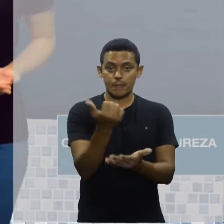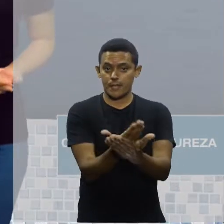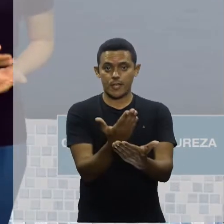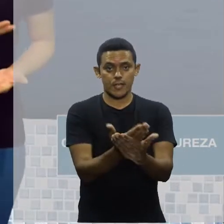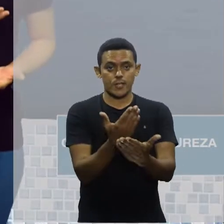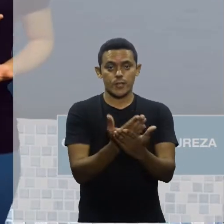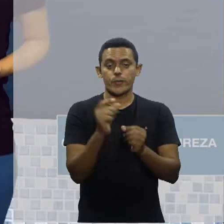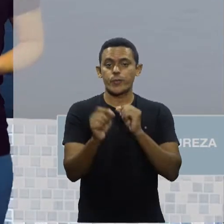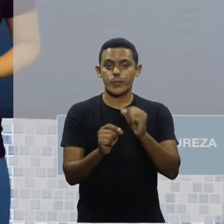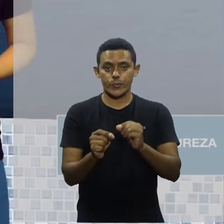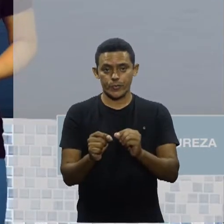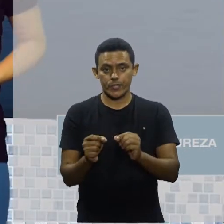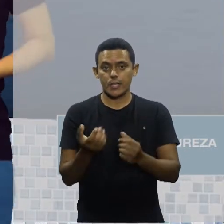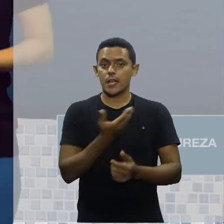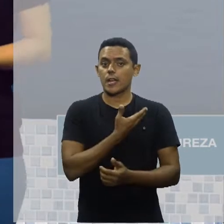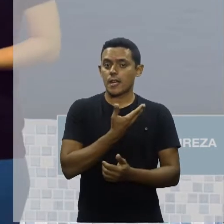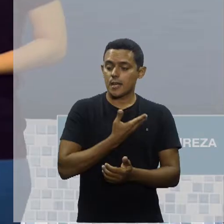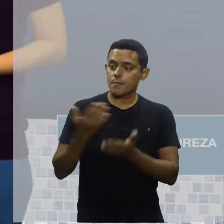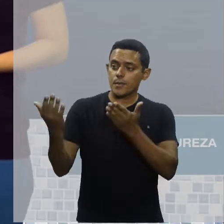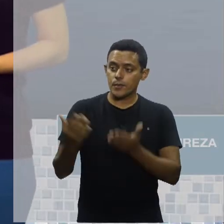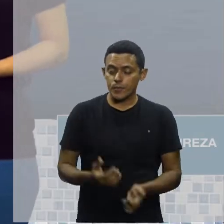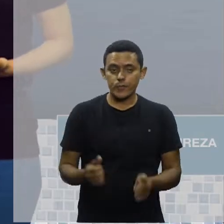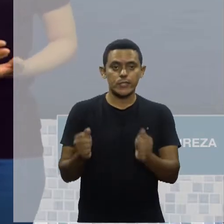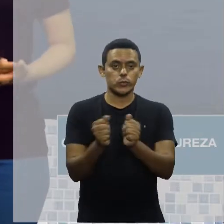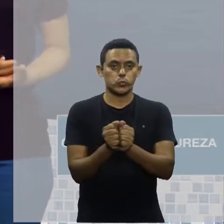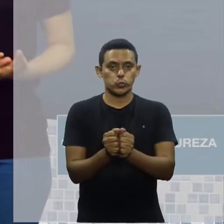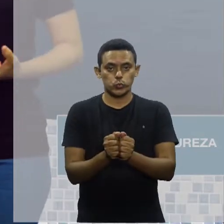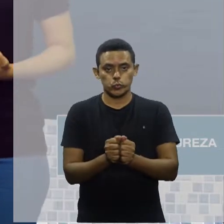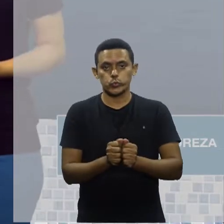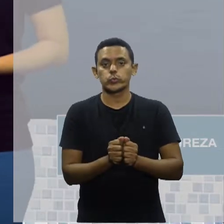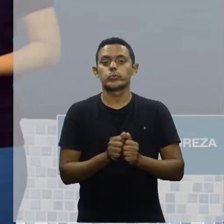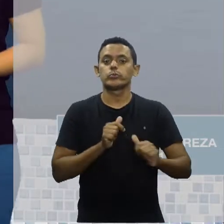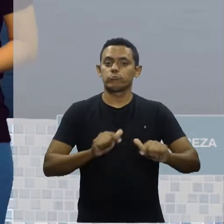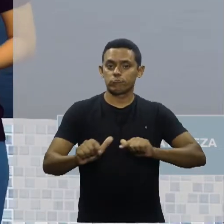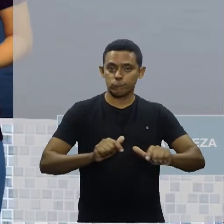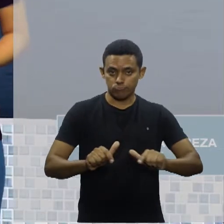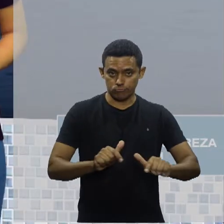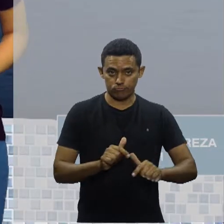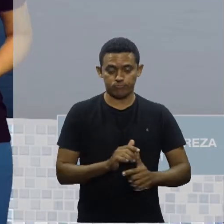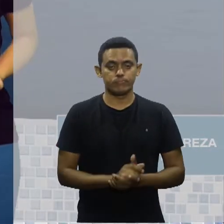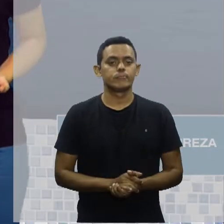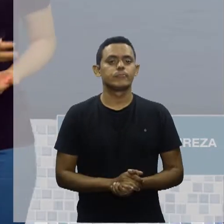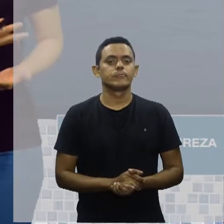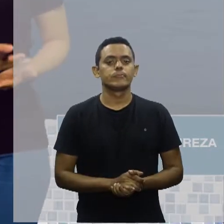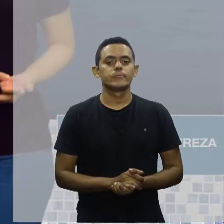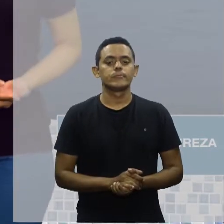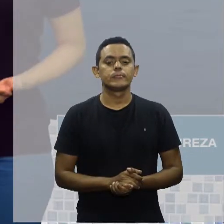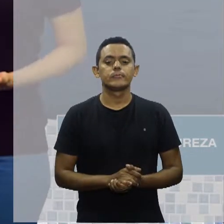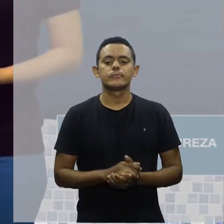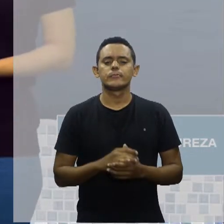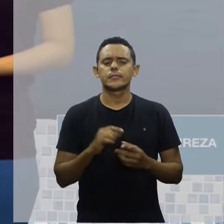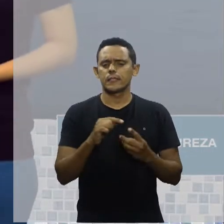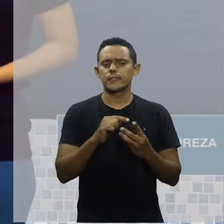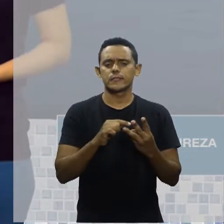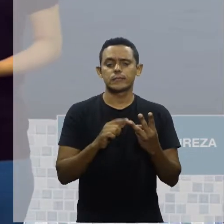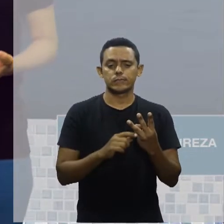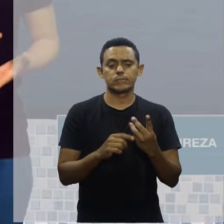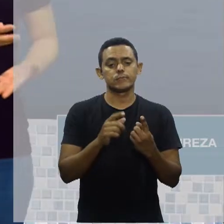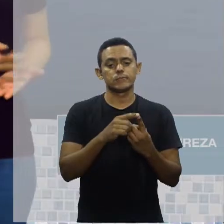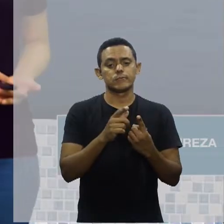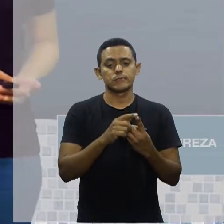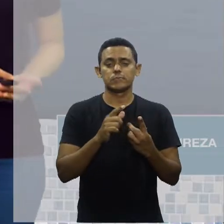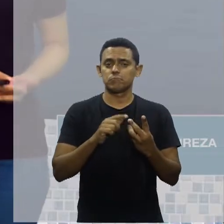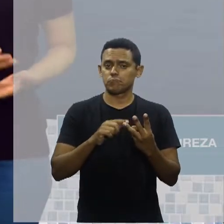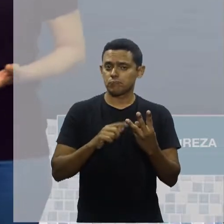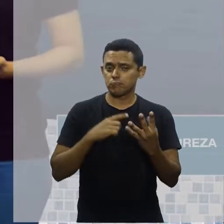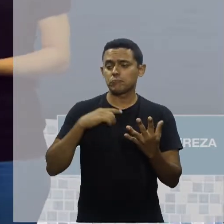colaboração de professores dos donos anos da Rede Municipal de Natal. A Arklay, professora Arklay, professor Gutenberg,